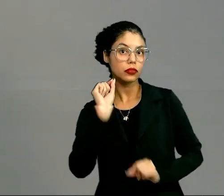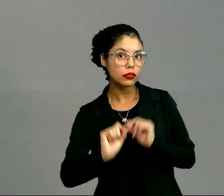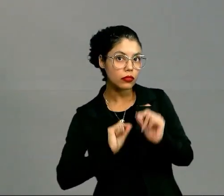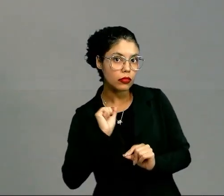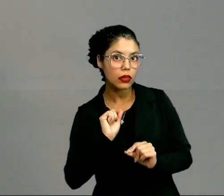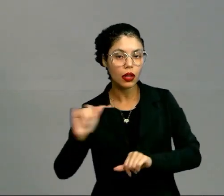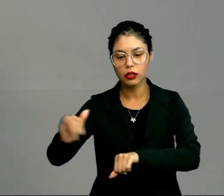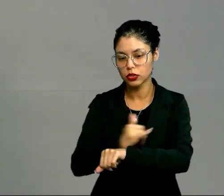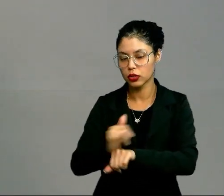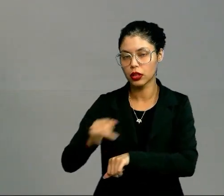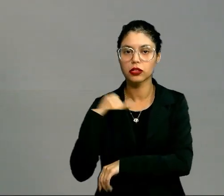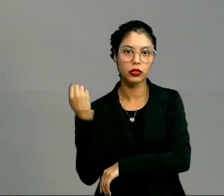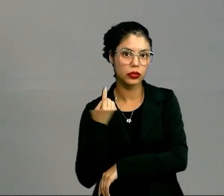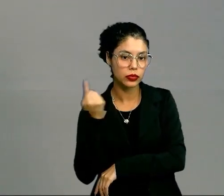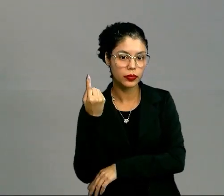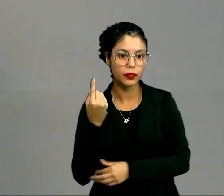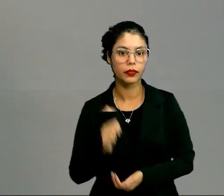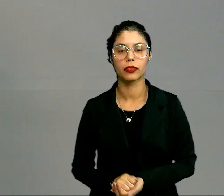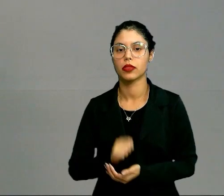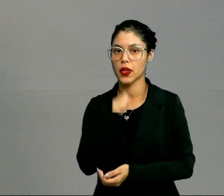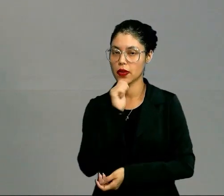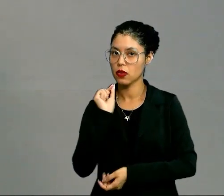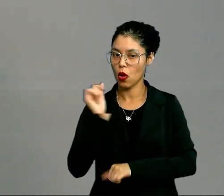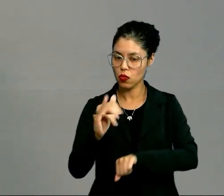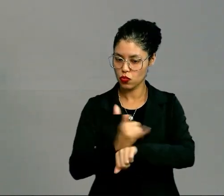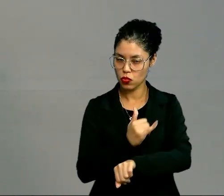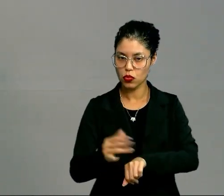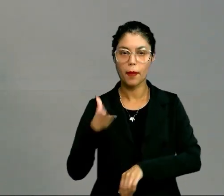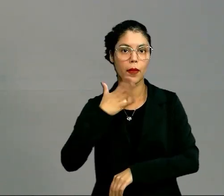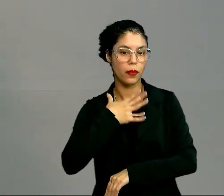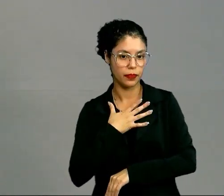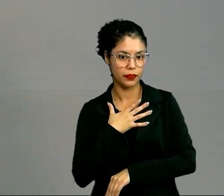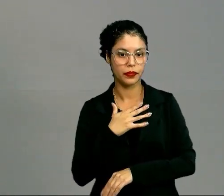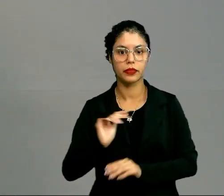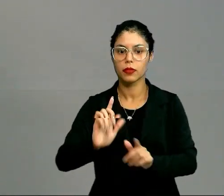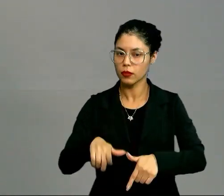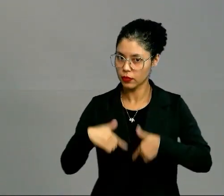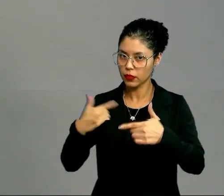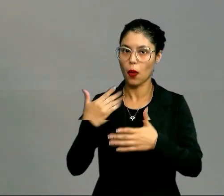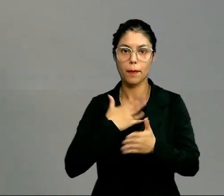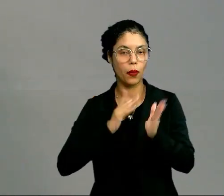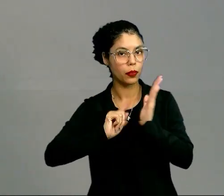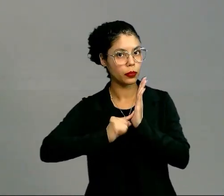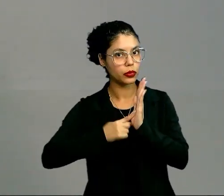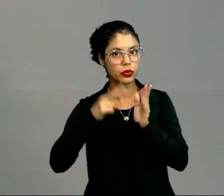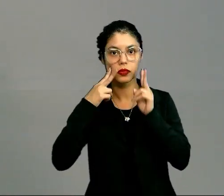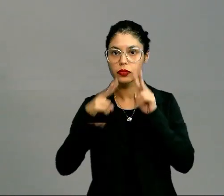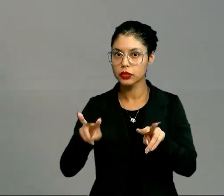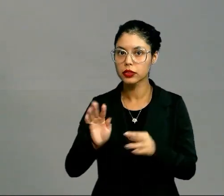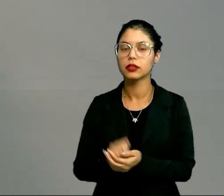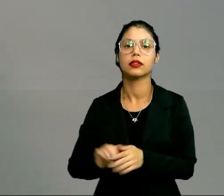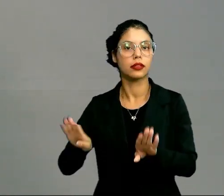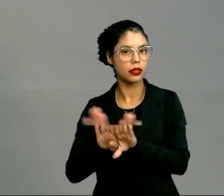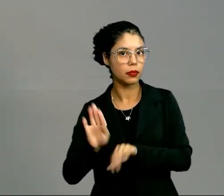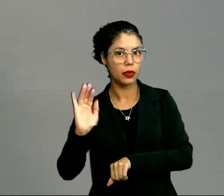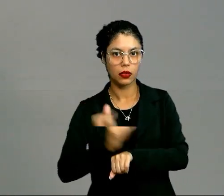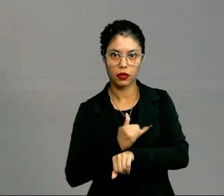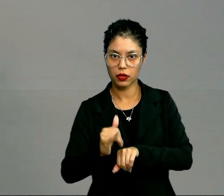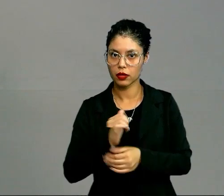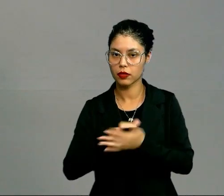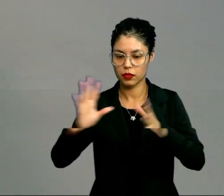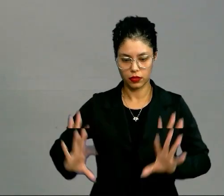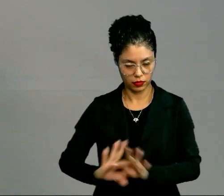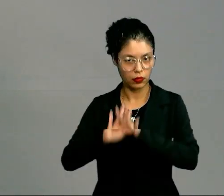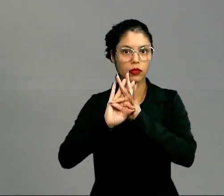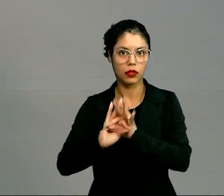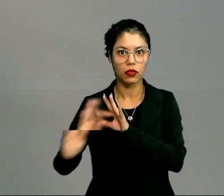seria estratégia individual? Seria uma estratégia utilizada por mim para defender o meu ponto de vista, mas uma estratégia só